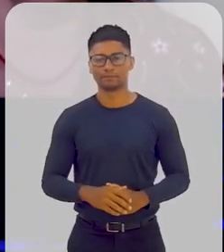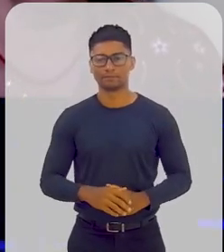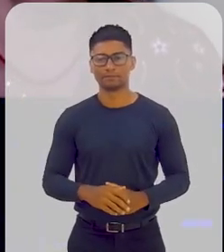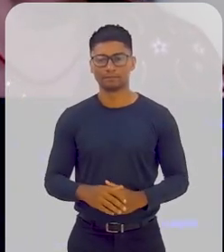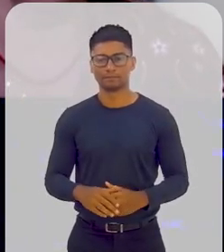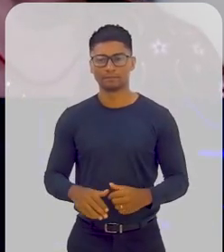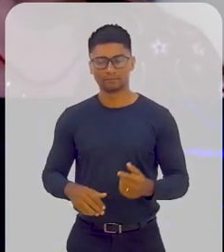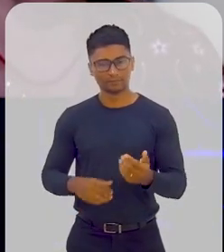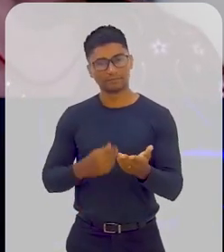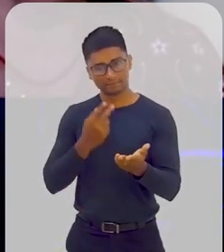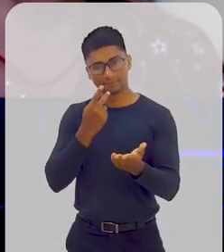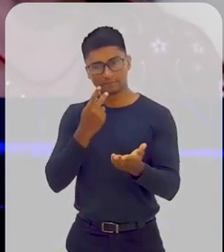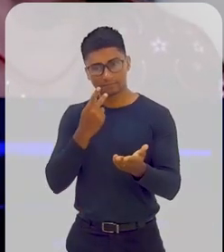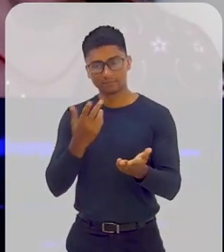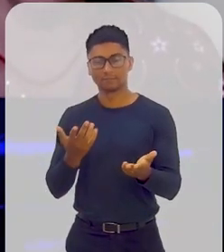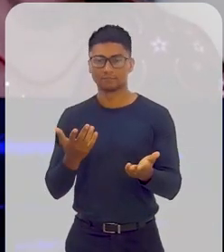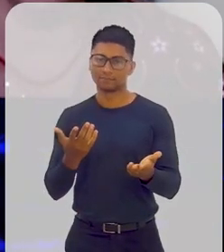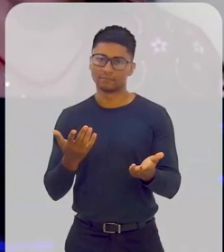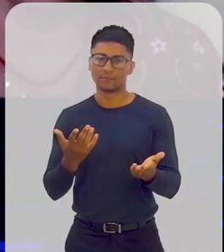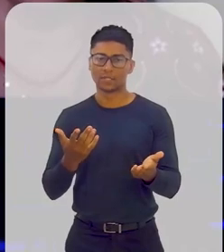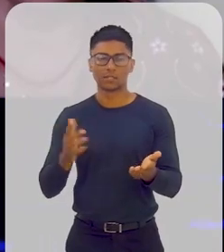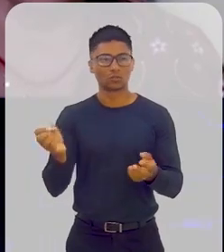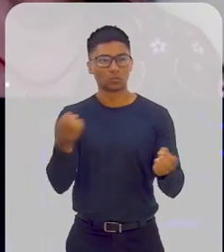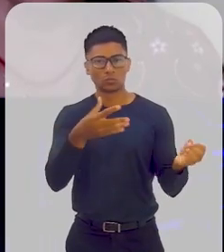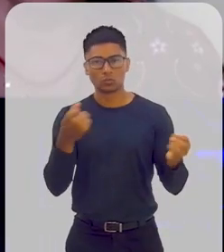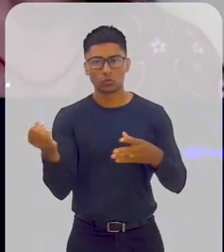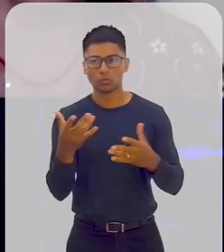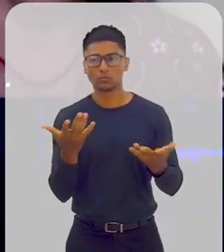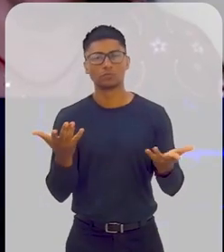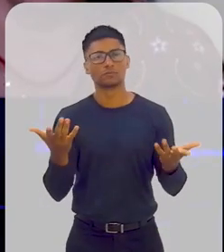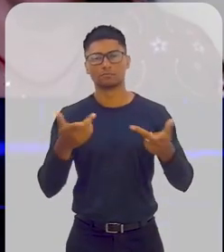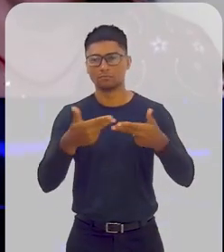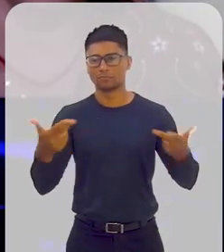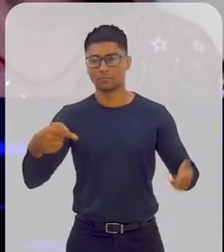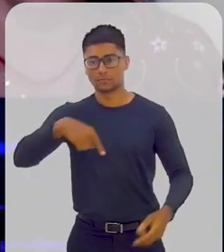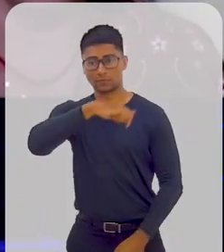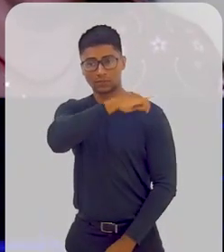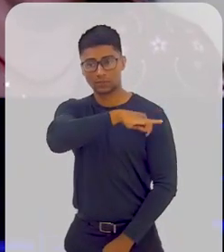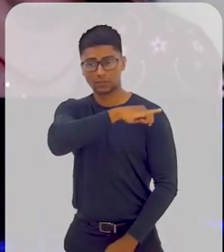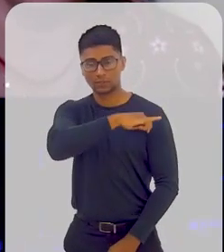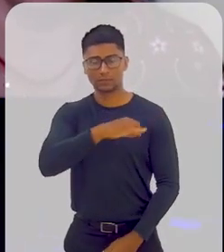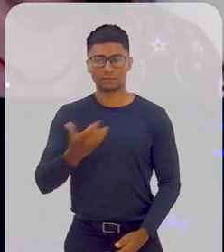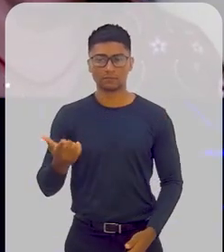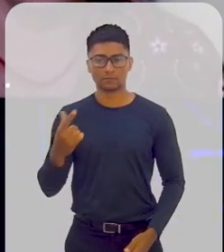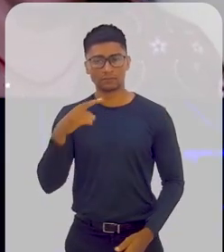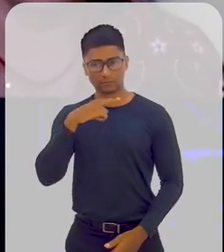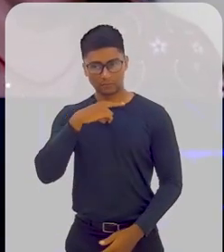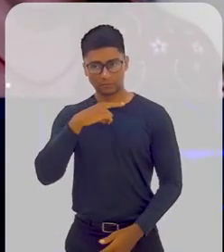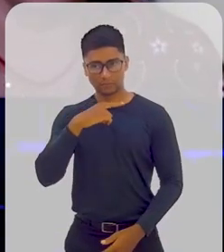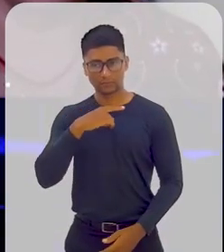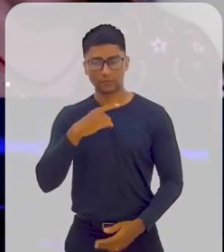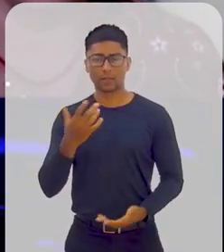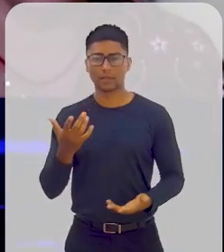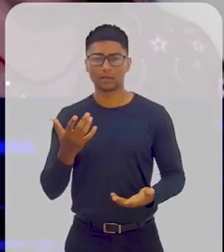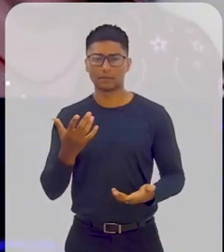esse ponto, né, do papel da inovação, do que o Rio de Janeiro oferta de serviços,